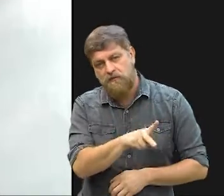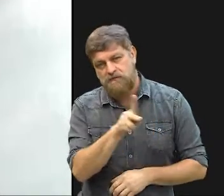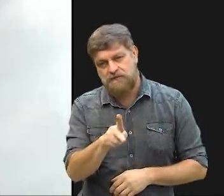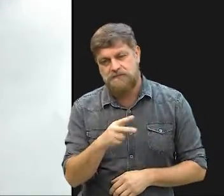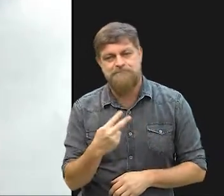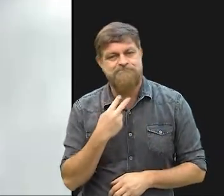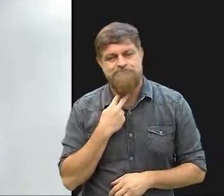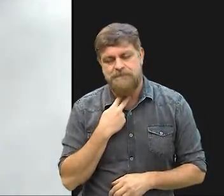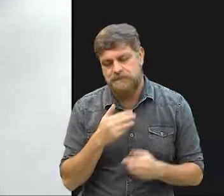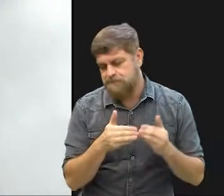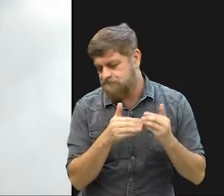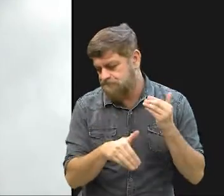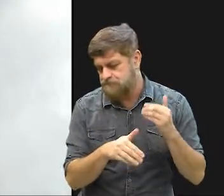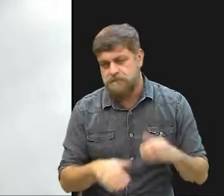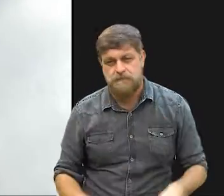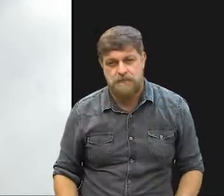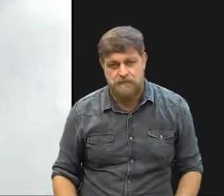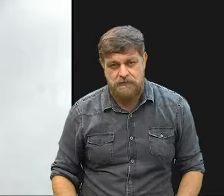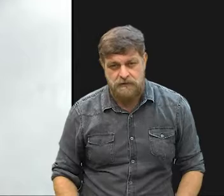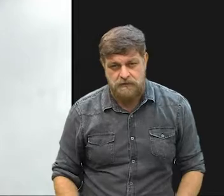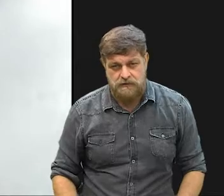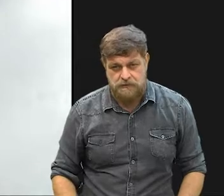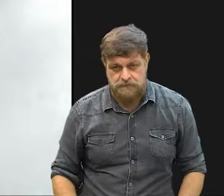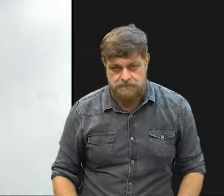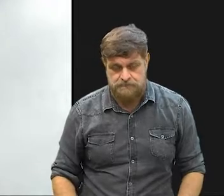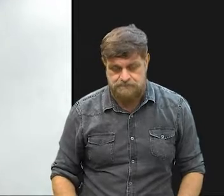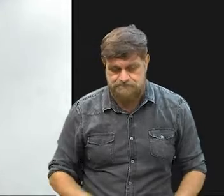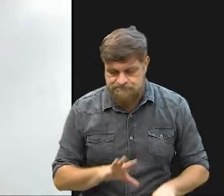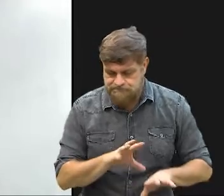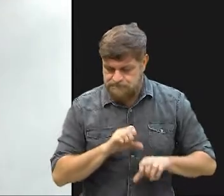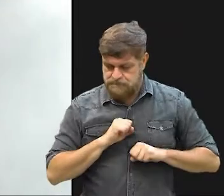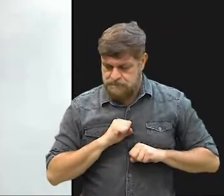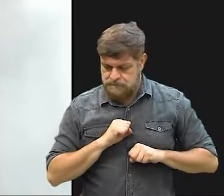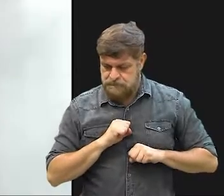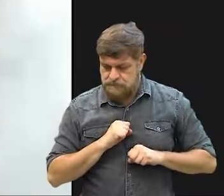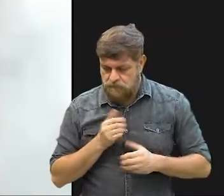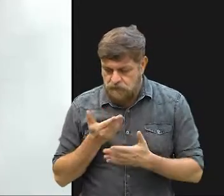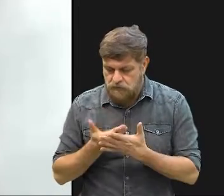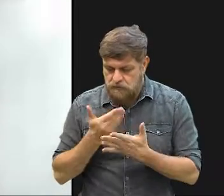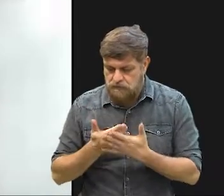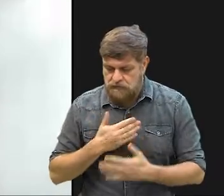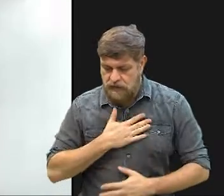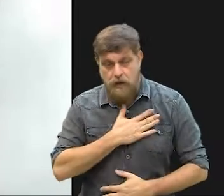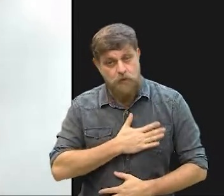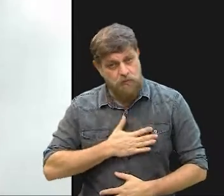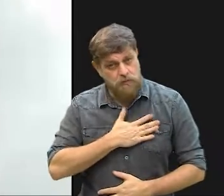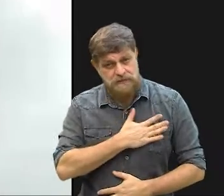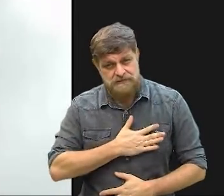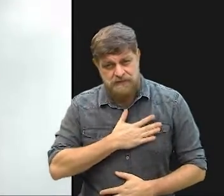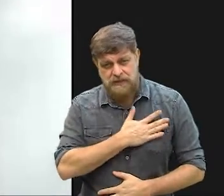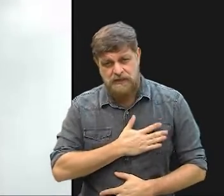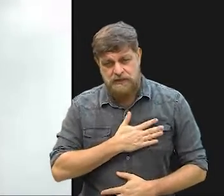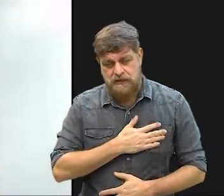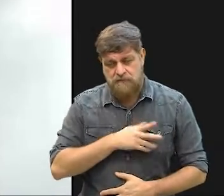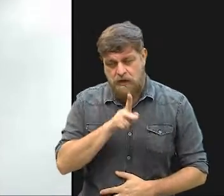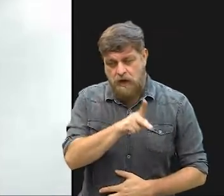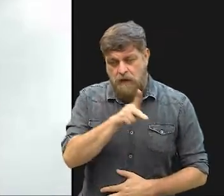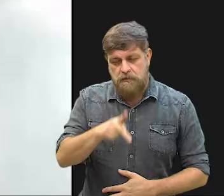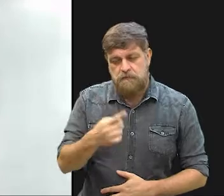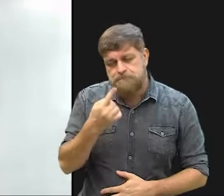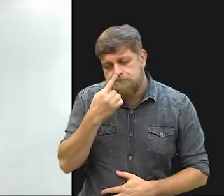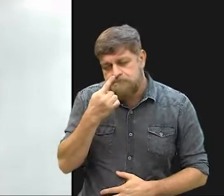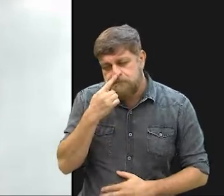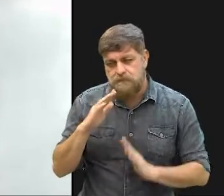senão não vai dar certo. Então, assim, e isso me fez gostar de estudar, me fez gostar das